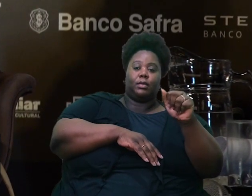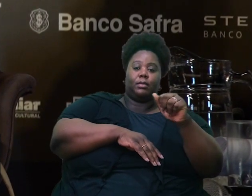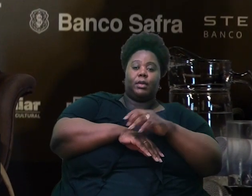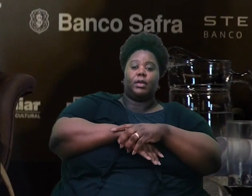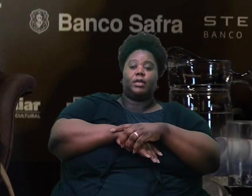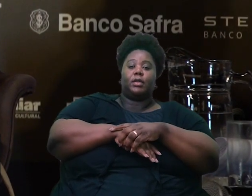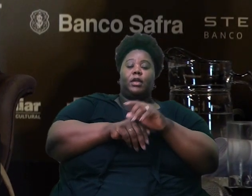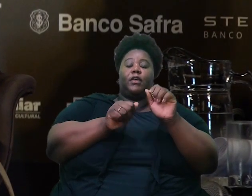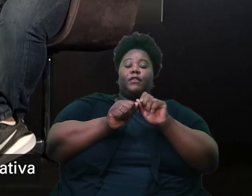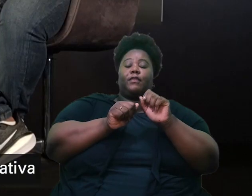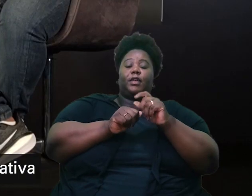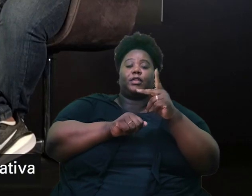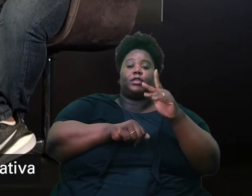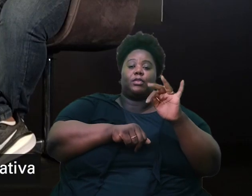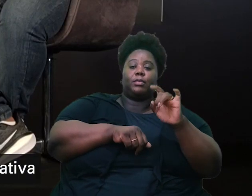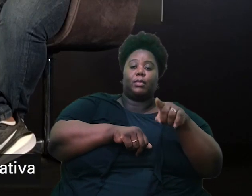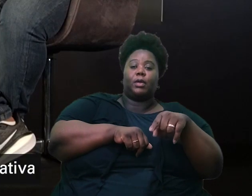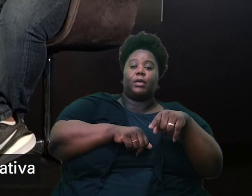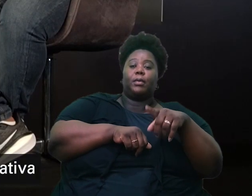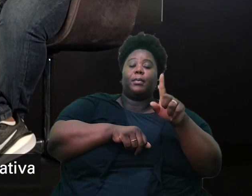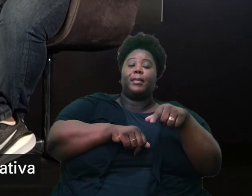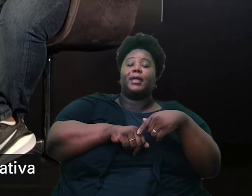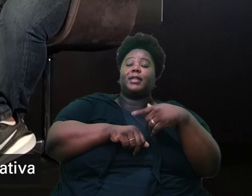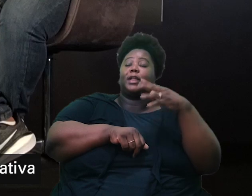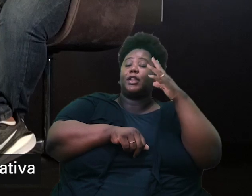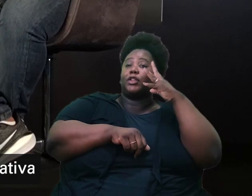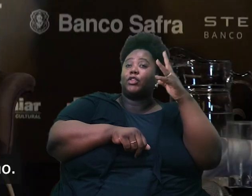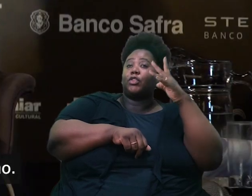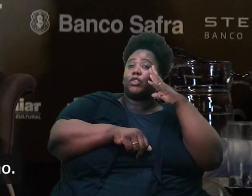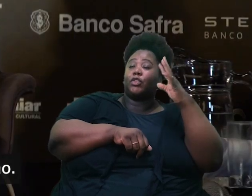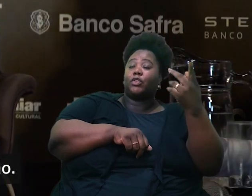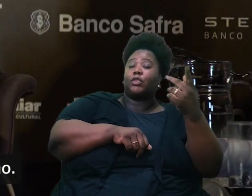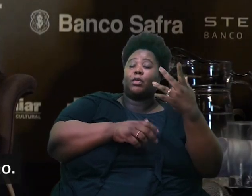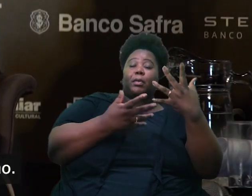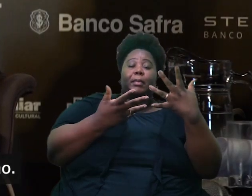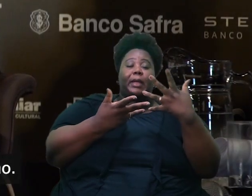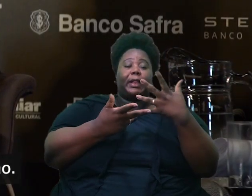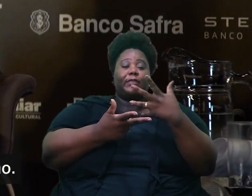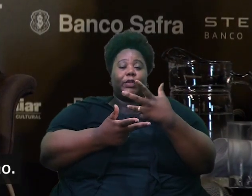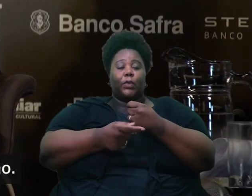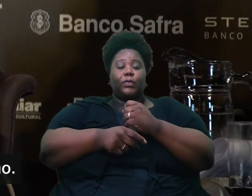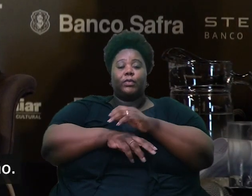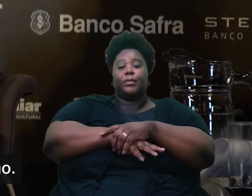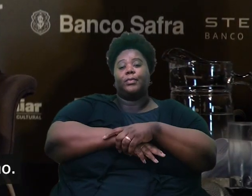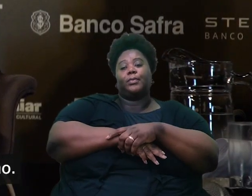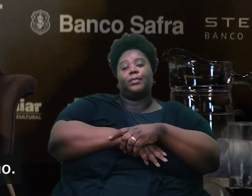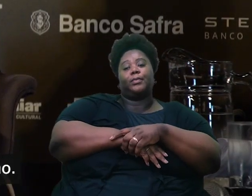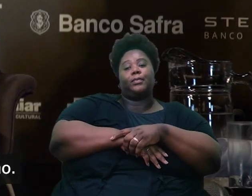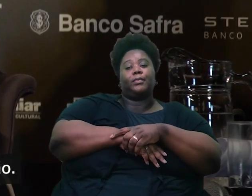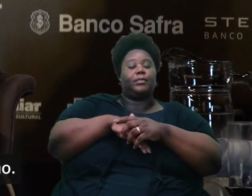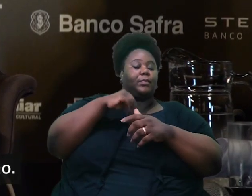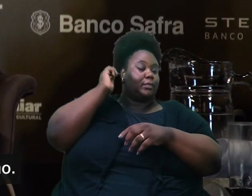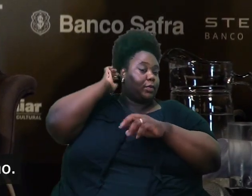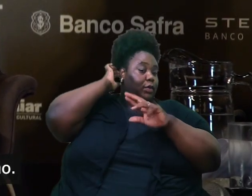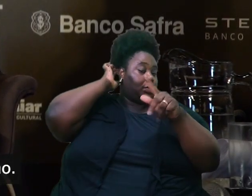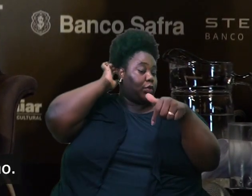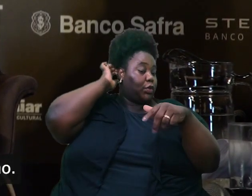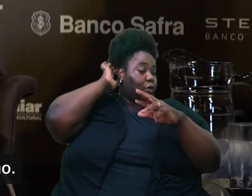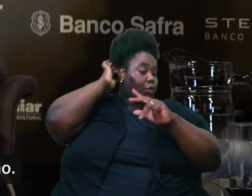Cor. Mas é um livro de ficção, é uma narrativa maravilhosa. né? Isso aqui não é